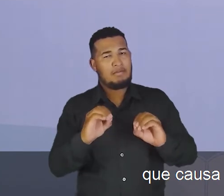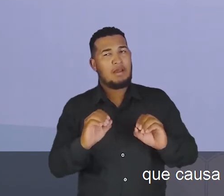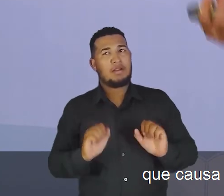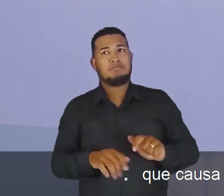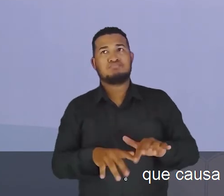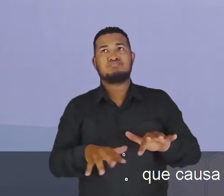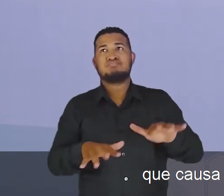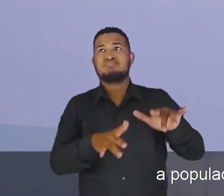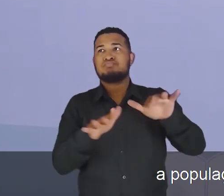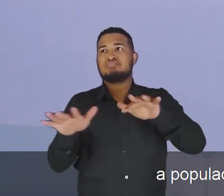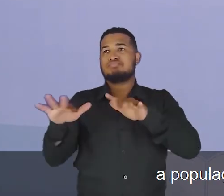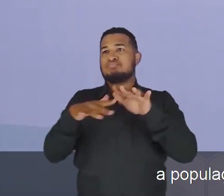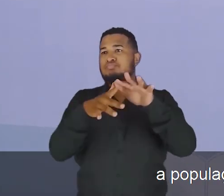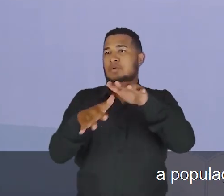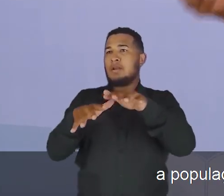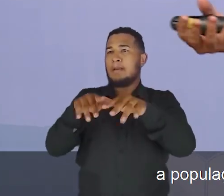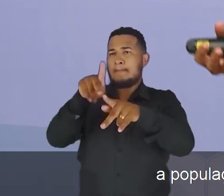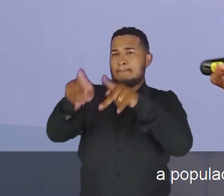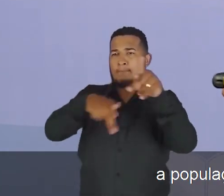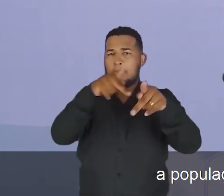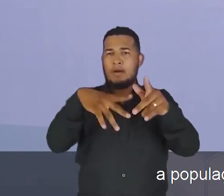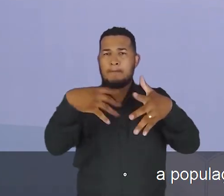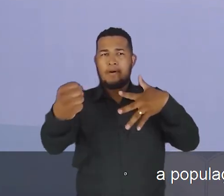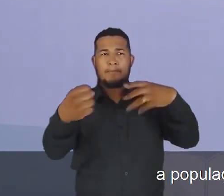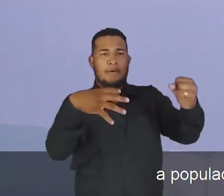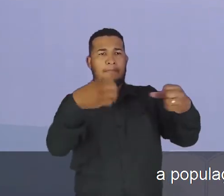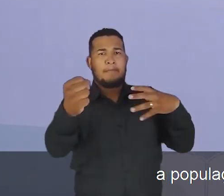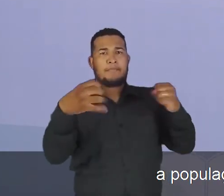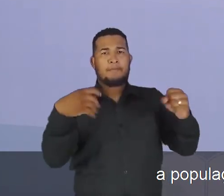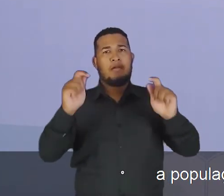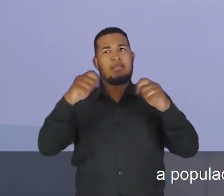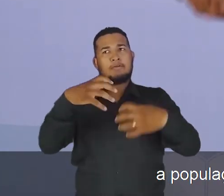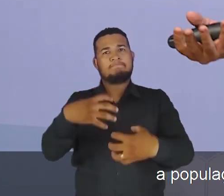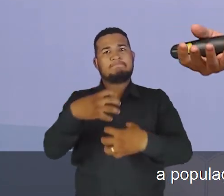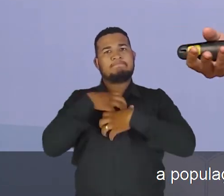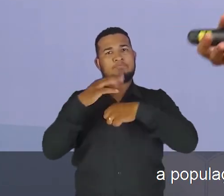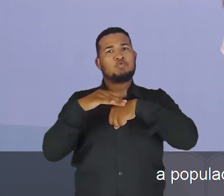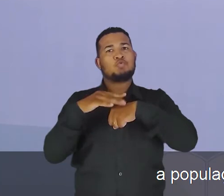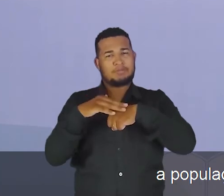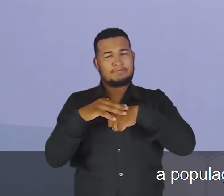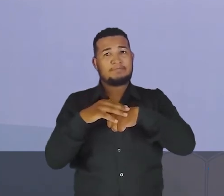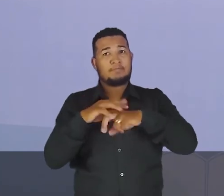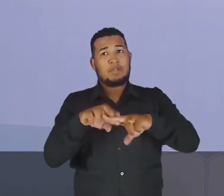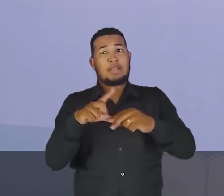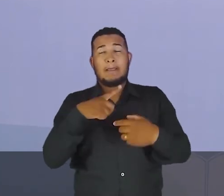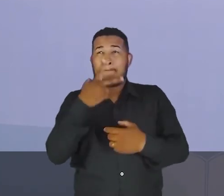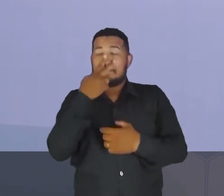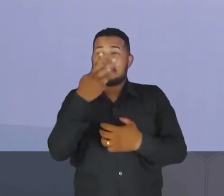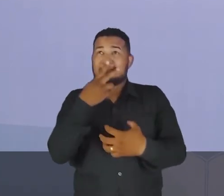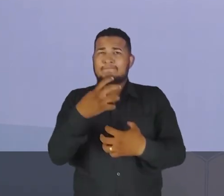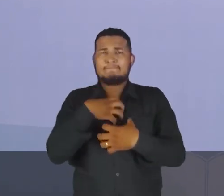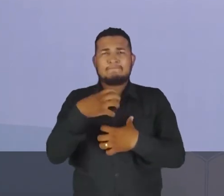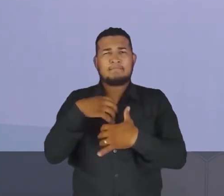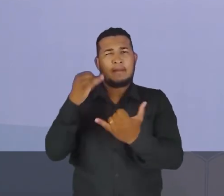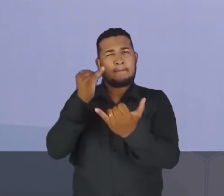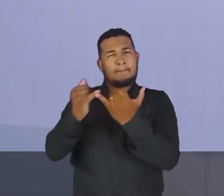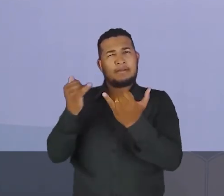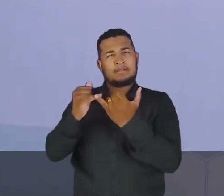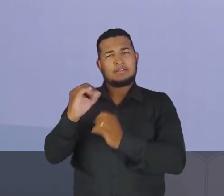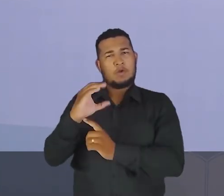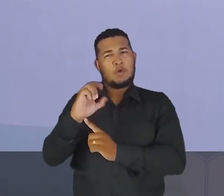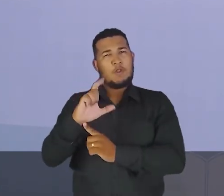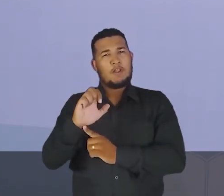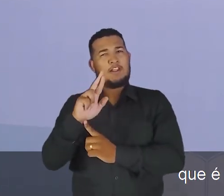vai entrar em contato com a população e a população vai desenvolver essa doença que é a leptospirose, que tem sintomas bem parecidos com o da